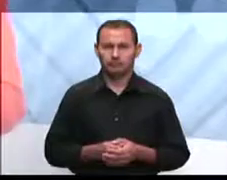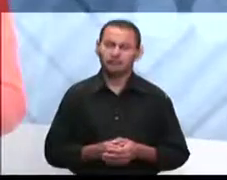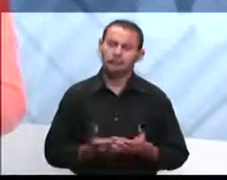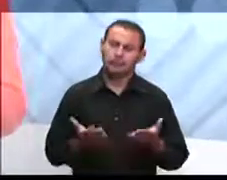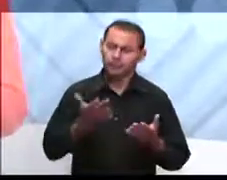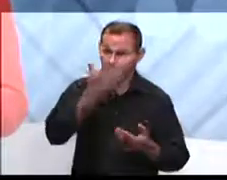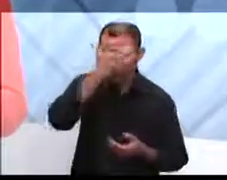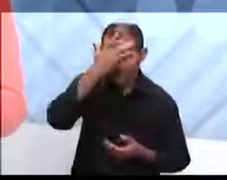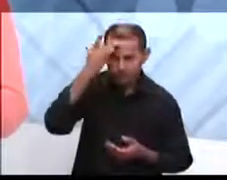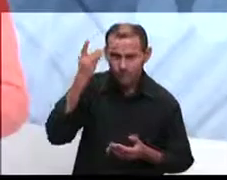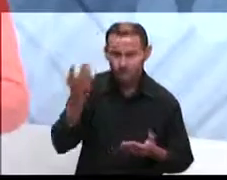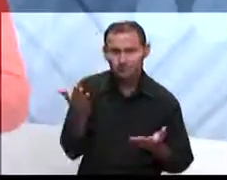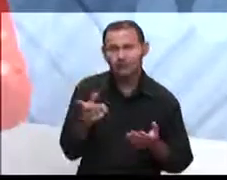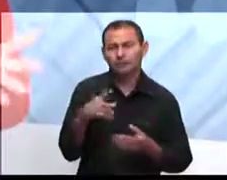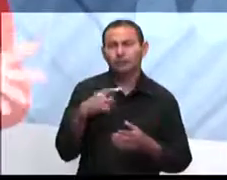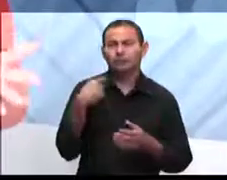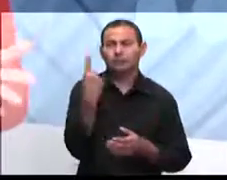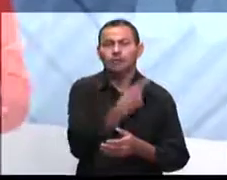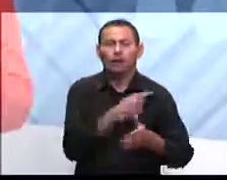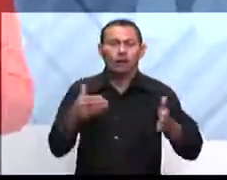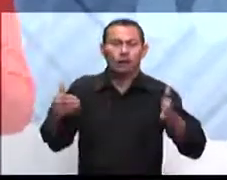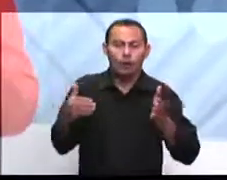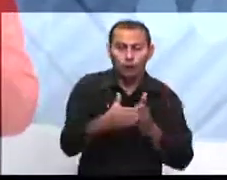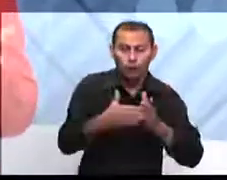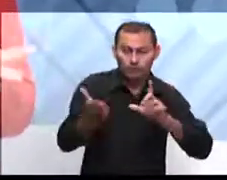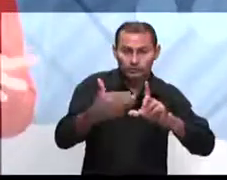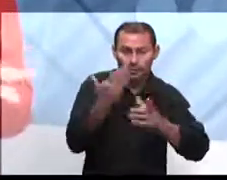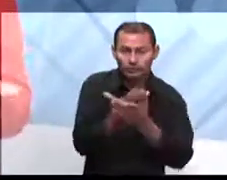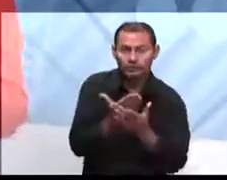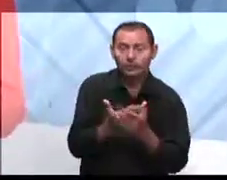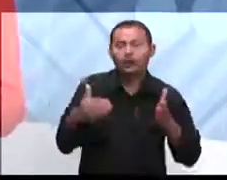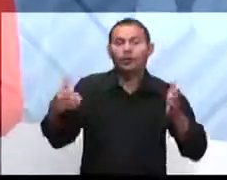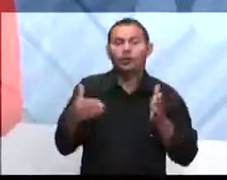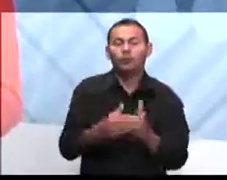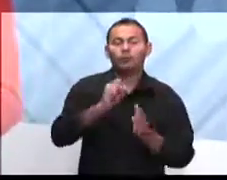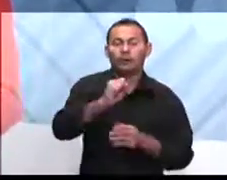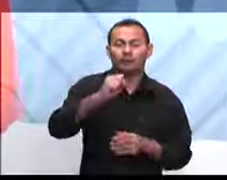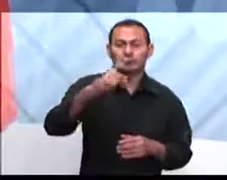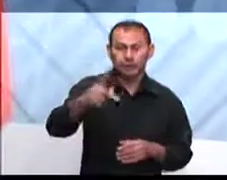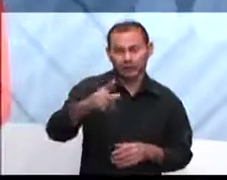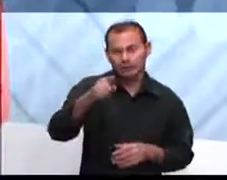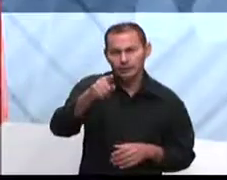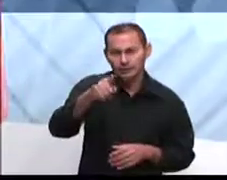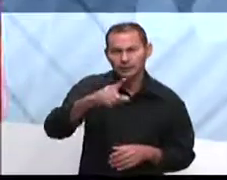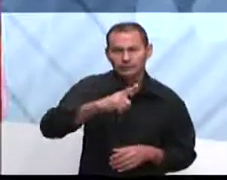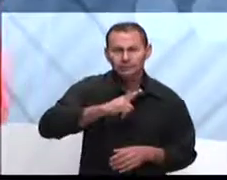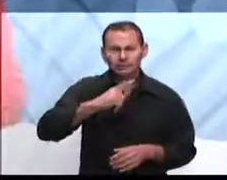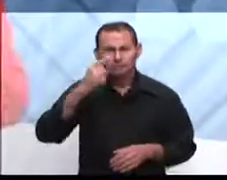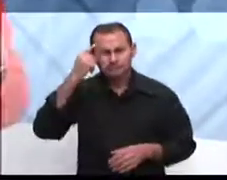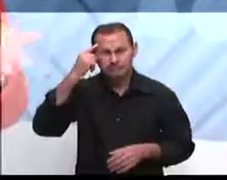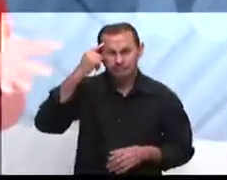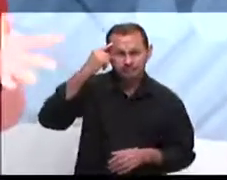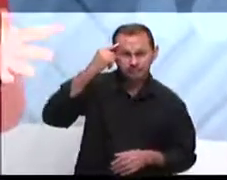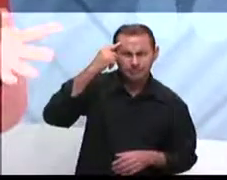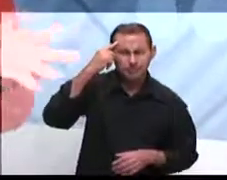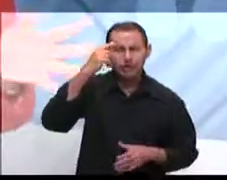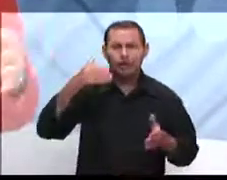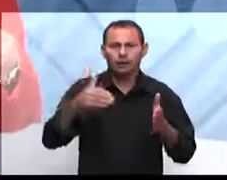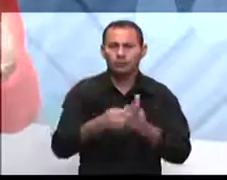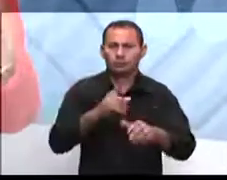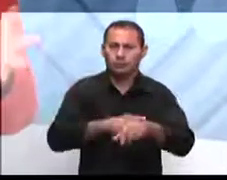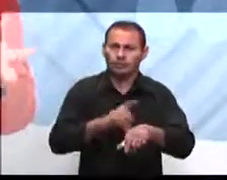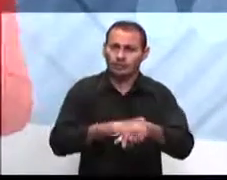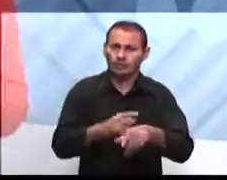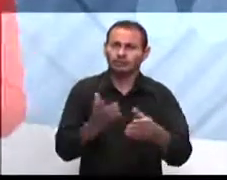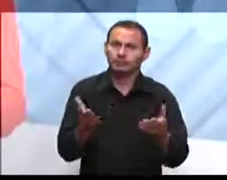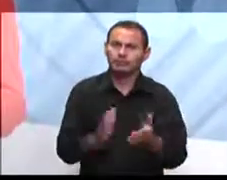Então, pessoal, tá? Então, a nossa última aula, a nossa última situação problema. Se vocês tiverem dúvidas, é o último momento, né?